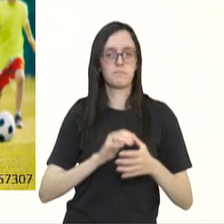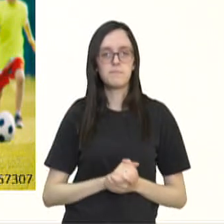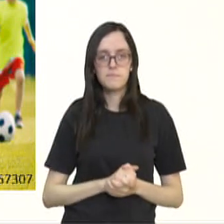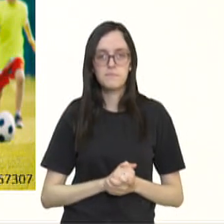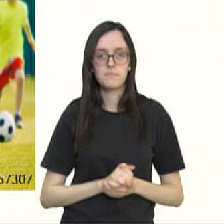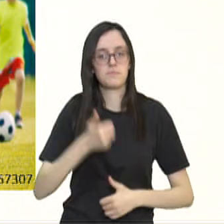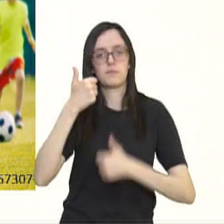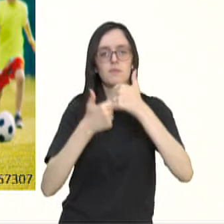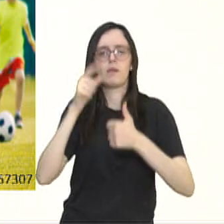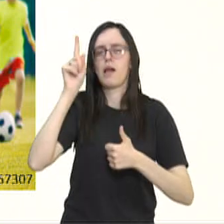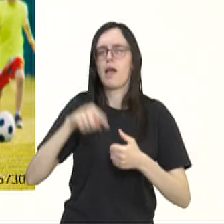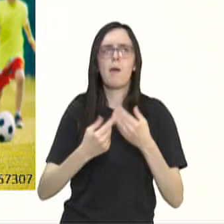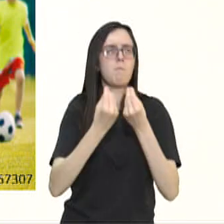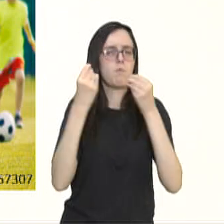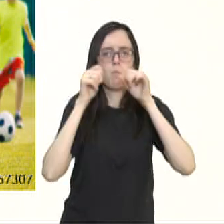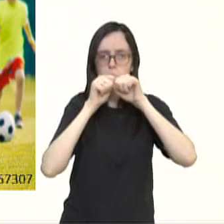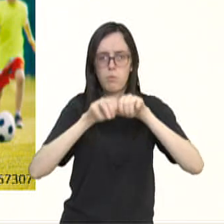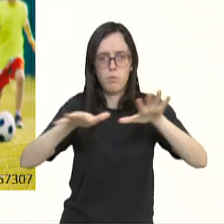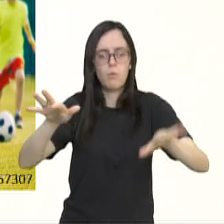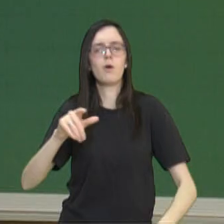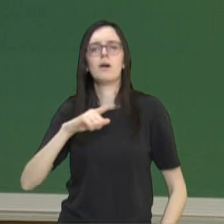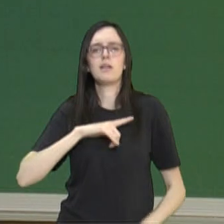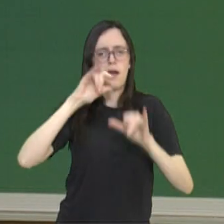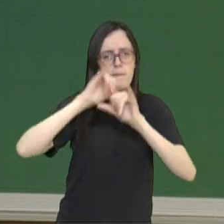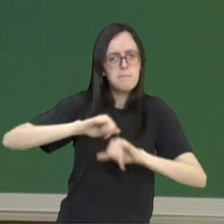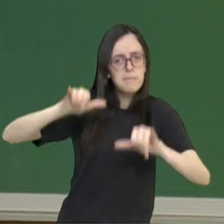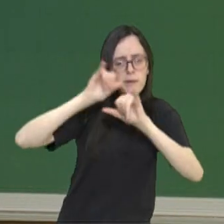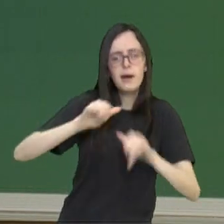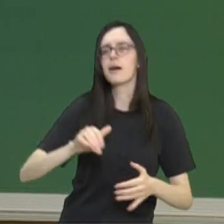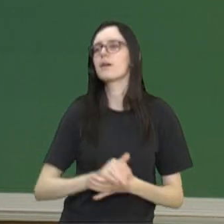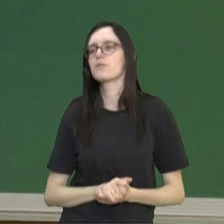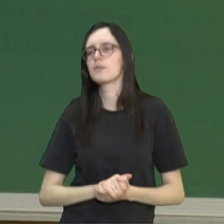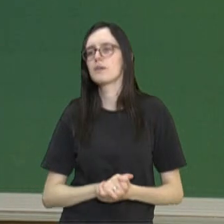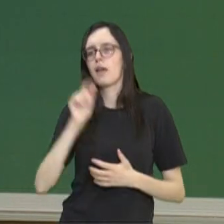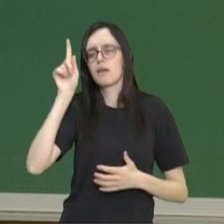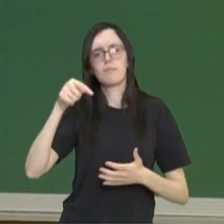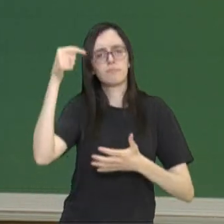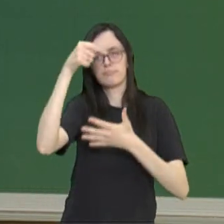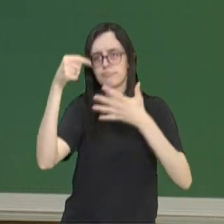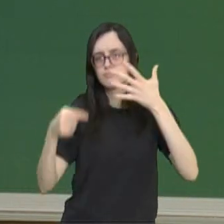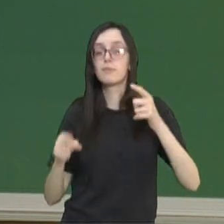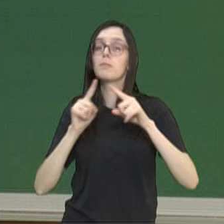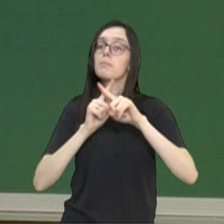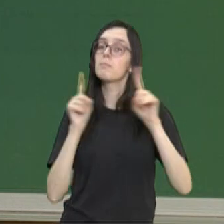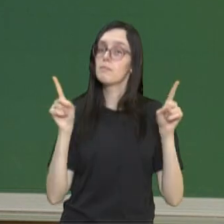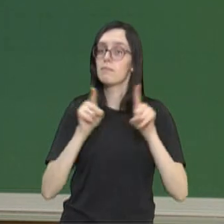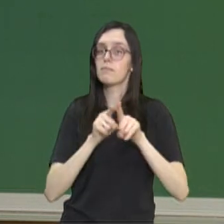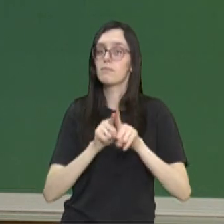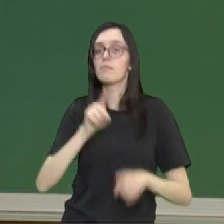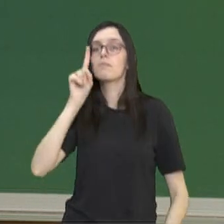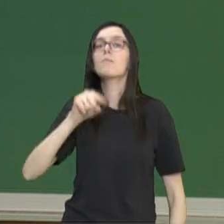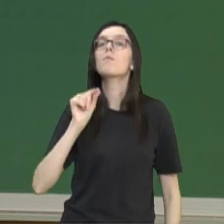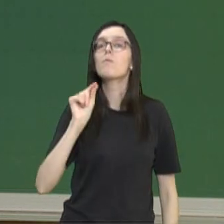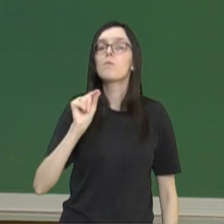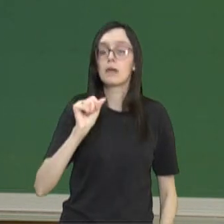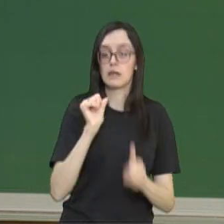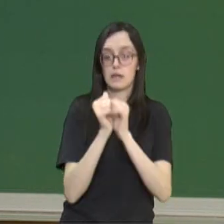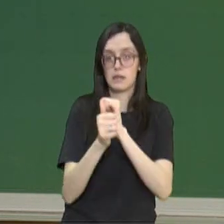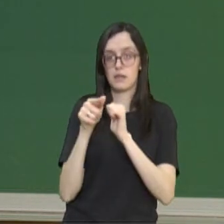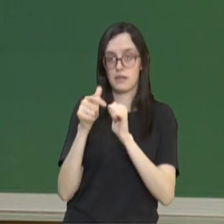evoluindo. Olha que bacana, cada um com a sua bola. Isso aqui é um ideal que todos gostariam. Mas não seria bem uma curiosidade, mas